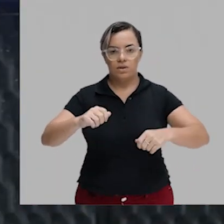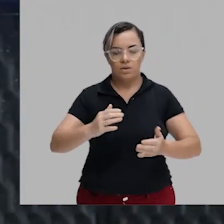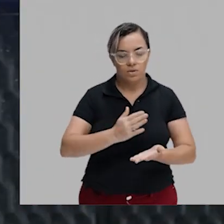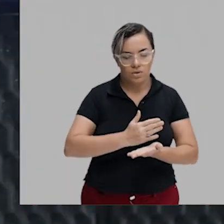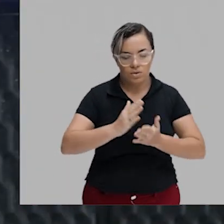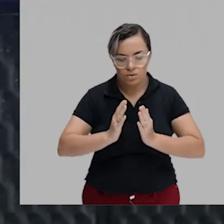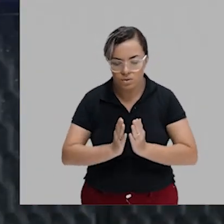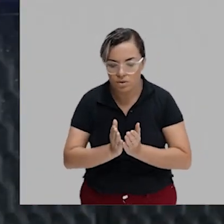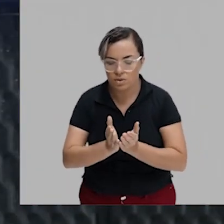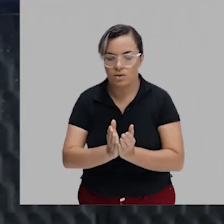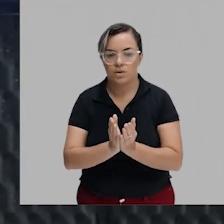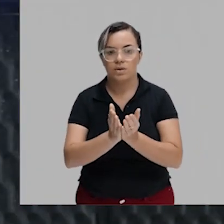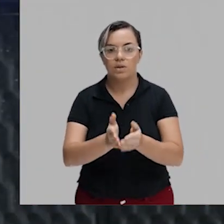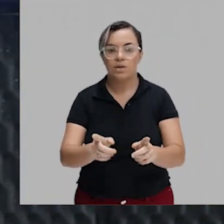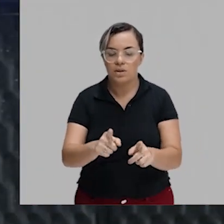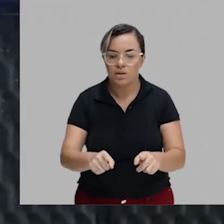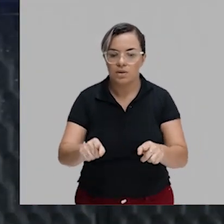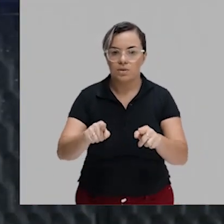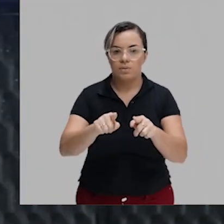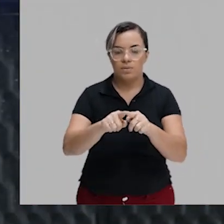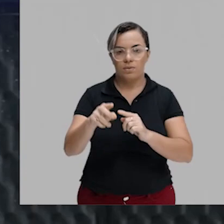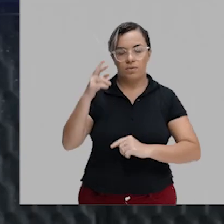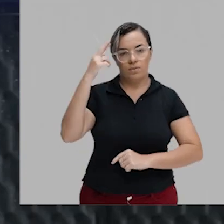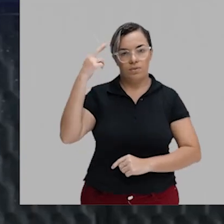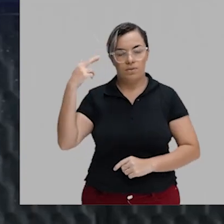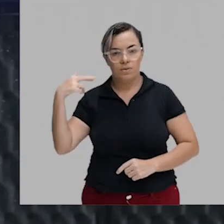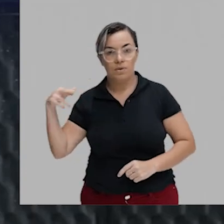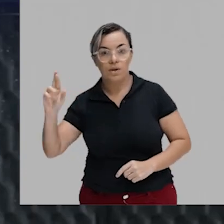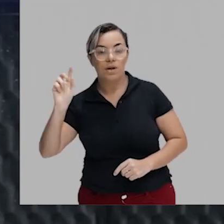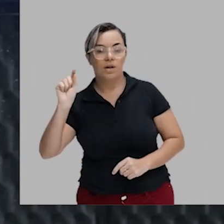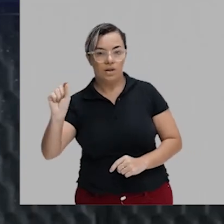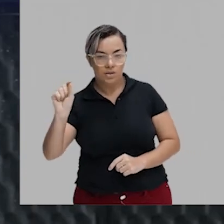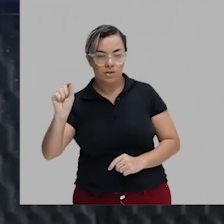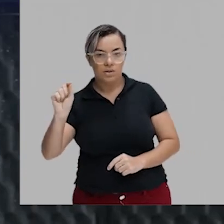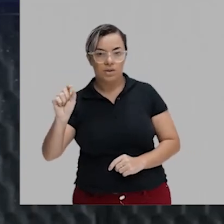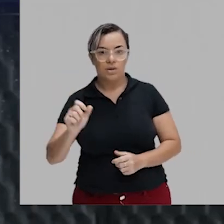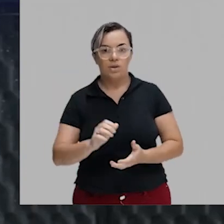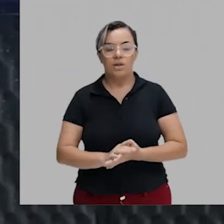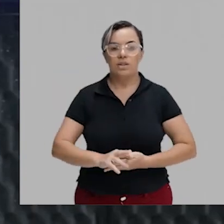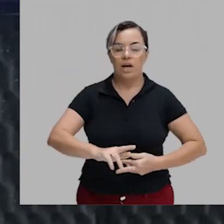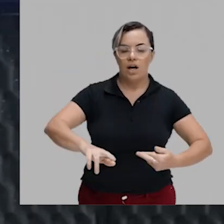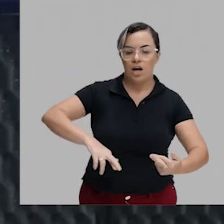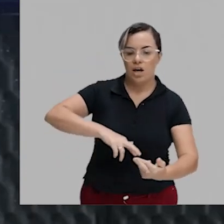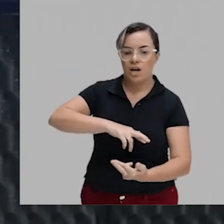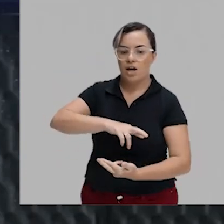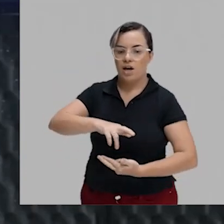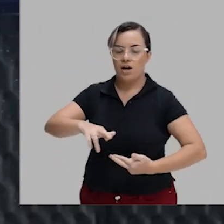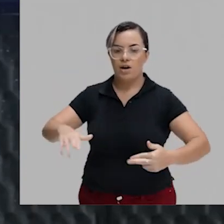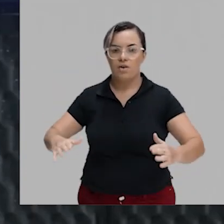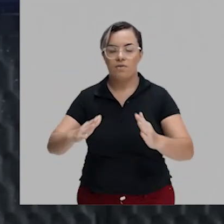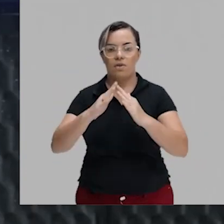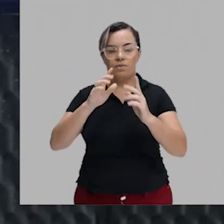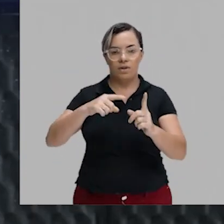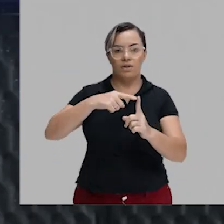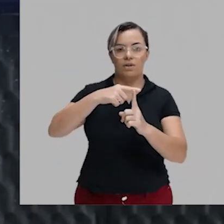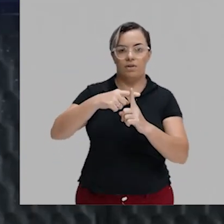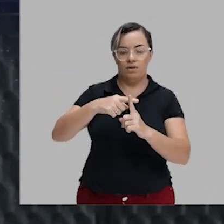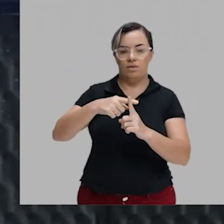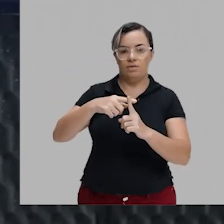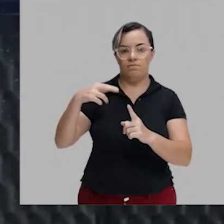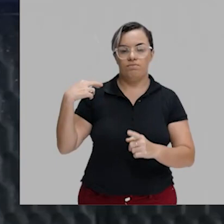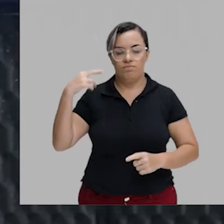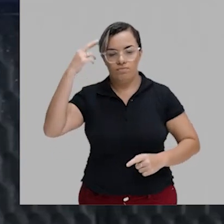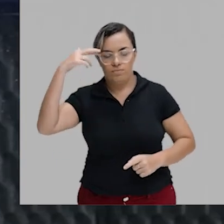transformações religiosas com a implantação da Reforma Protestante e transformações políticas com a